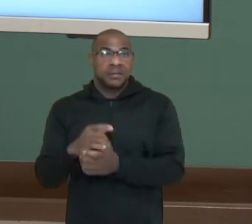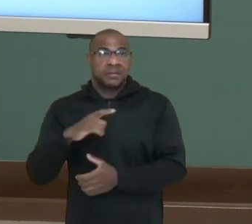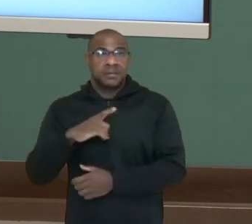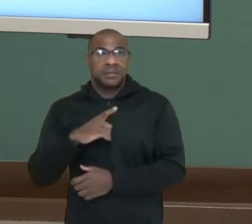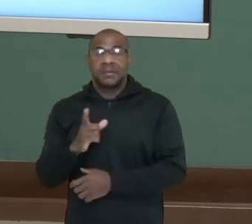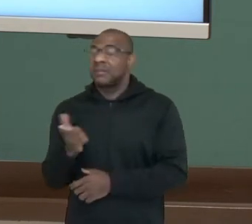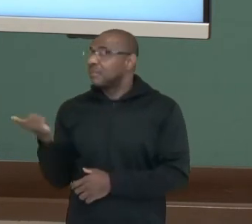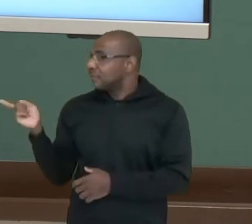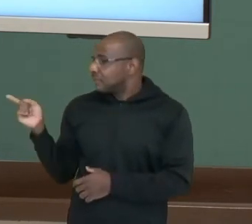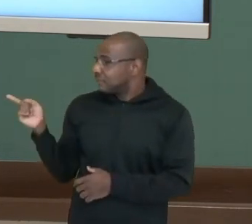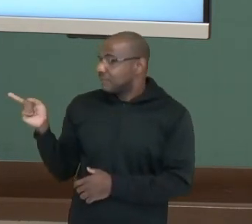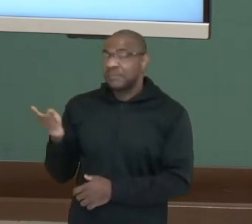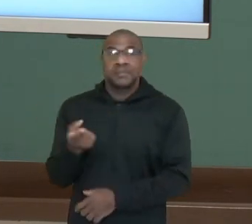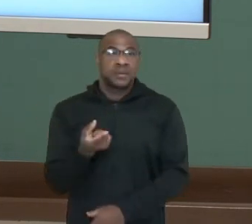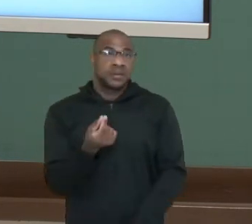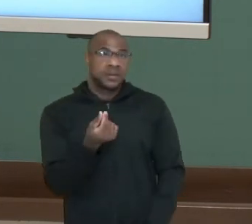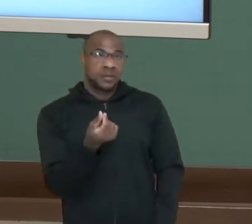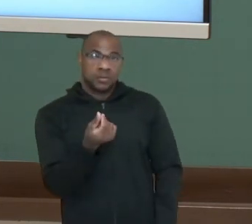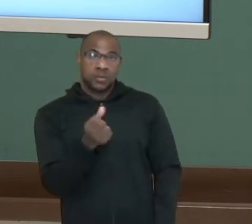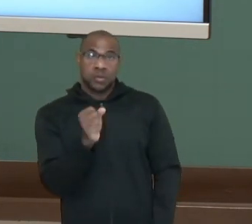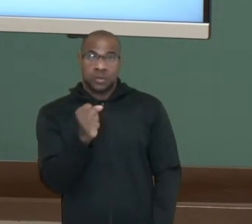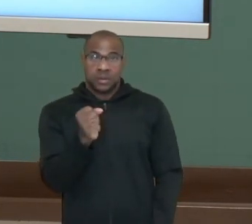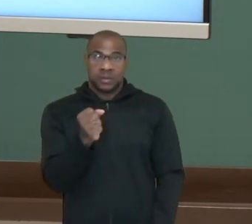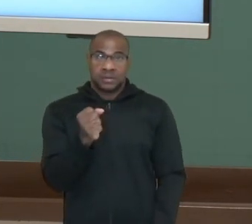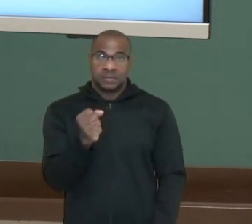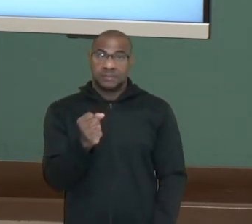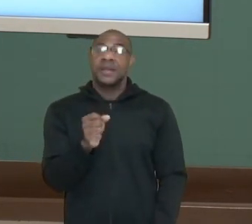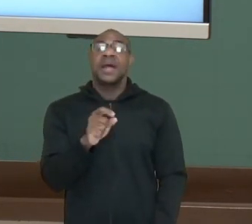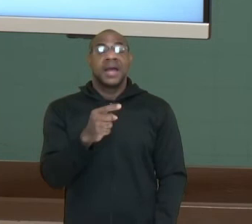cujo preço de custo é R$ 8 é de